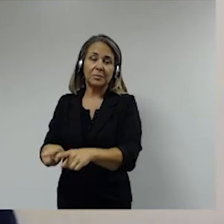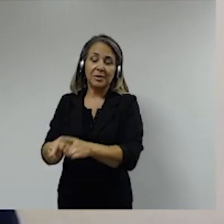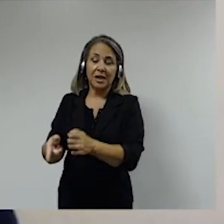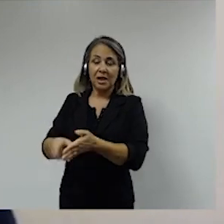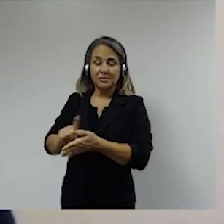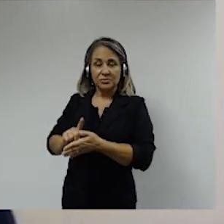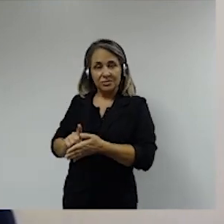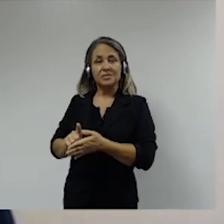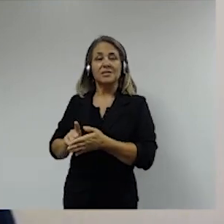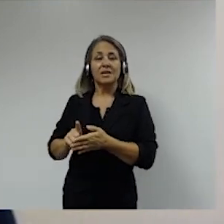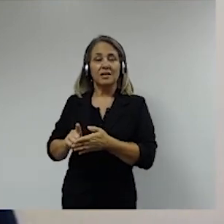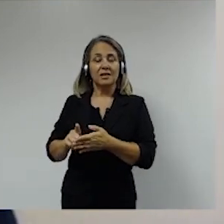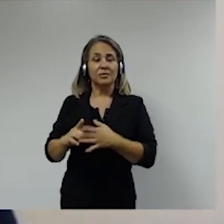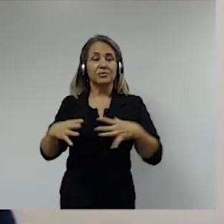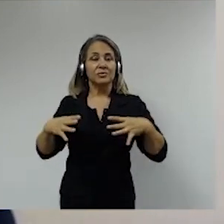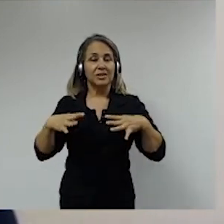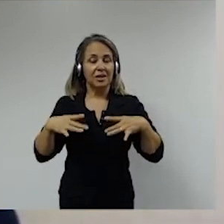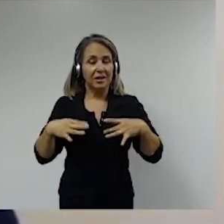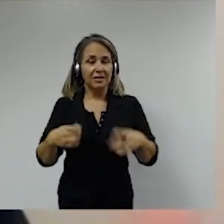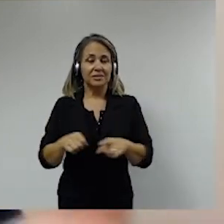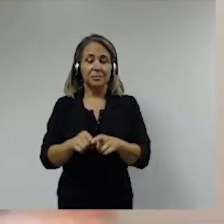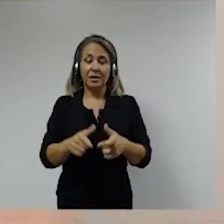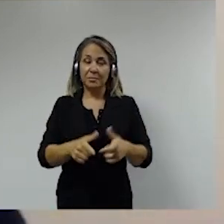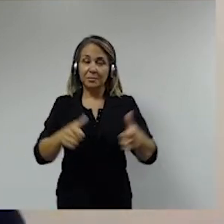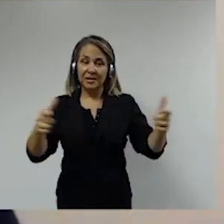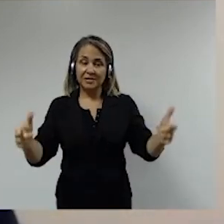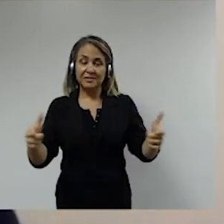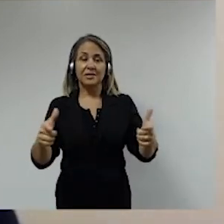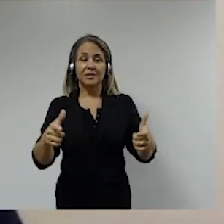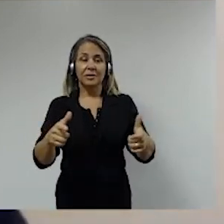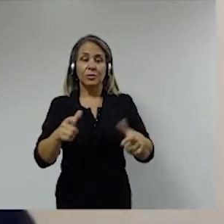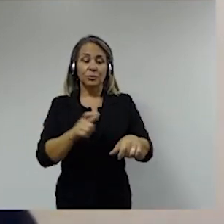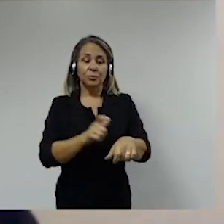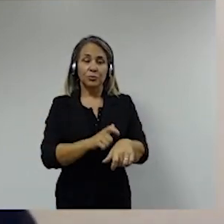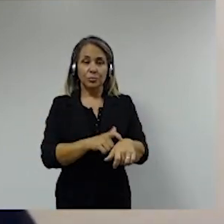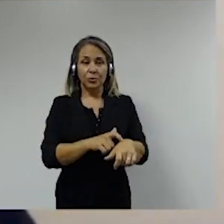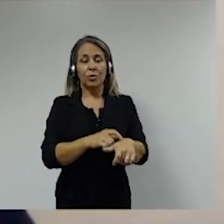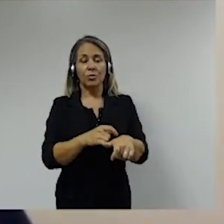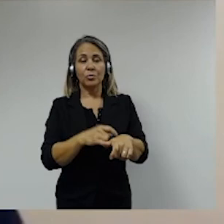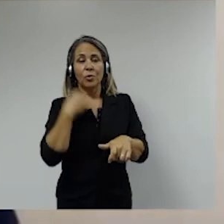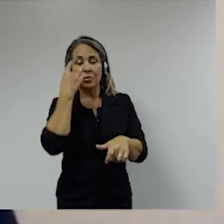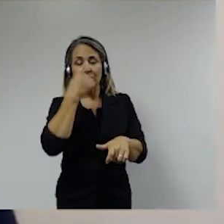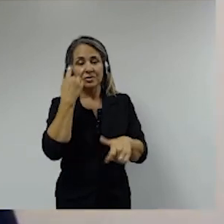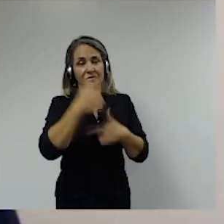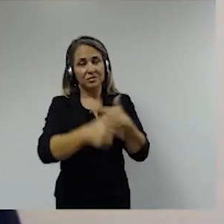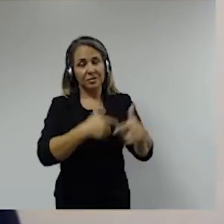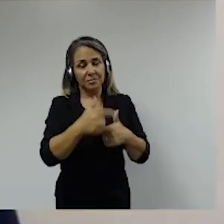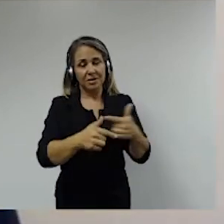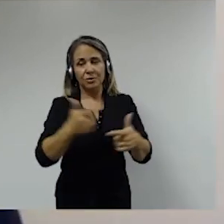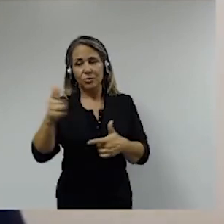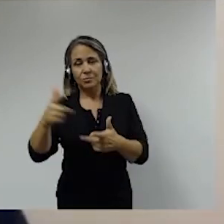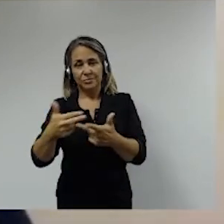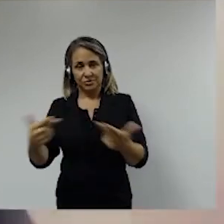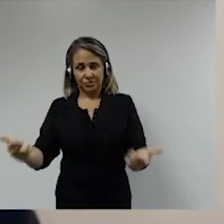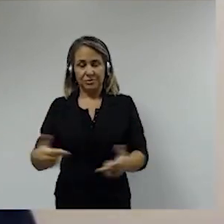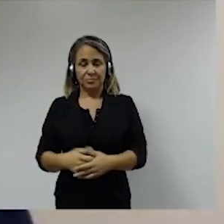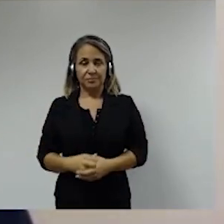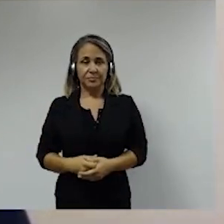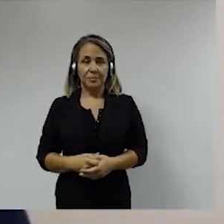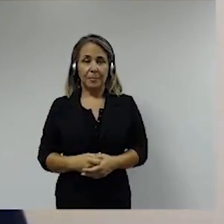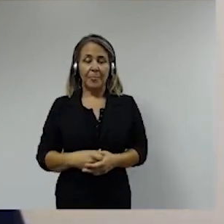feriados, a ampliação do banco de horas, diferimento e recolhimento de FGTS e outras medidas.